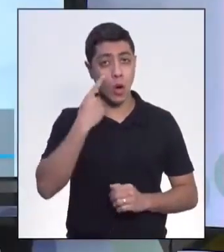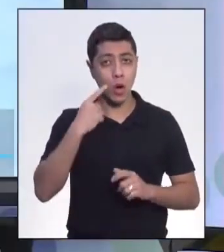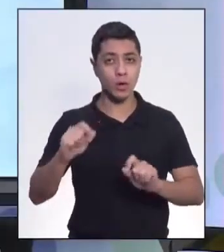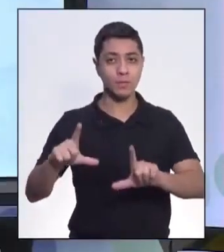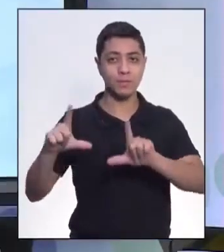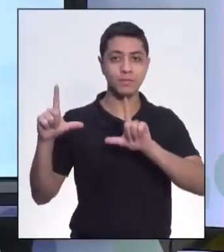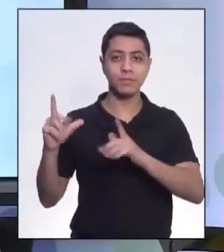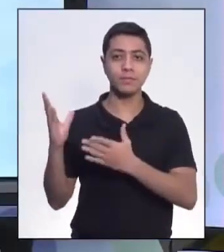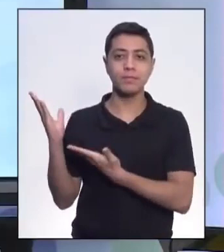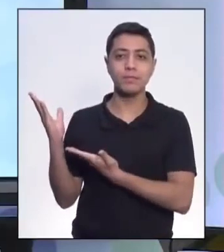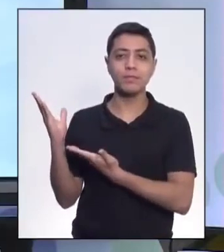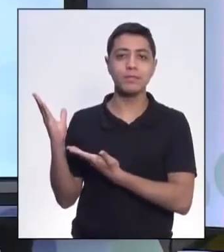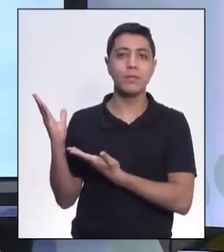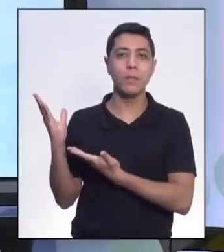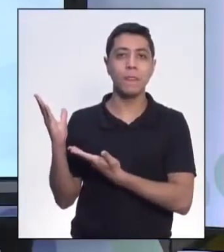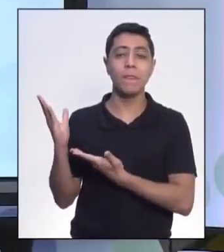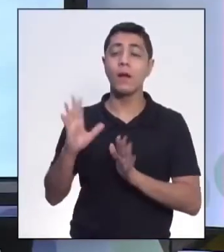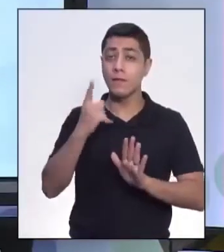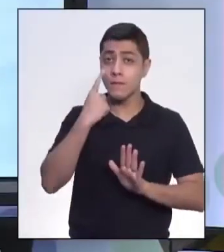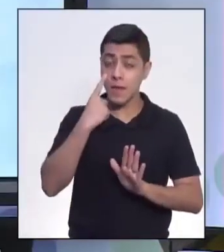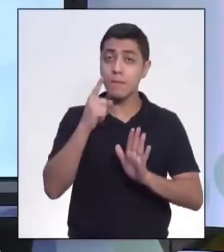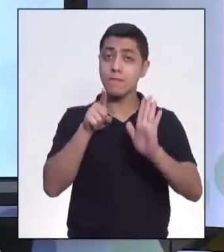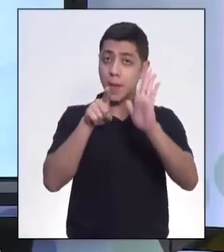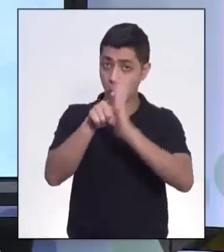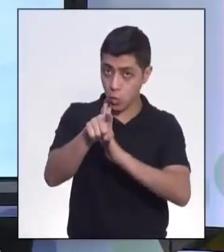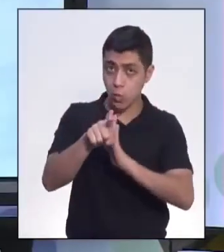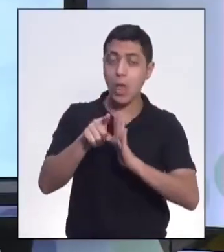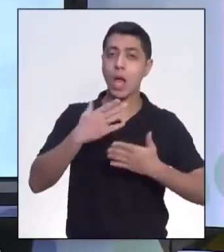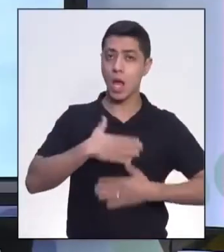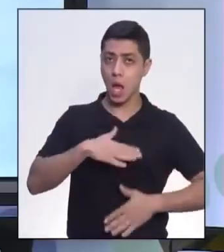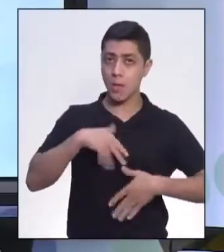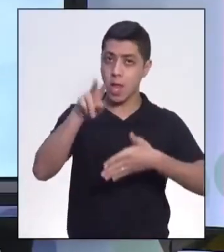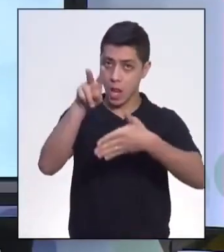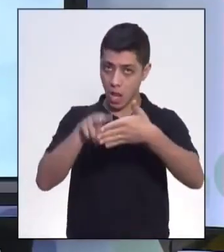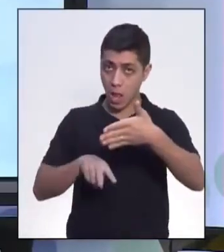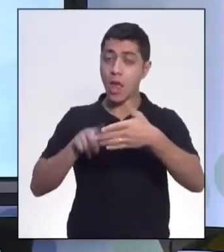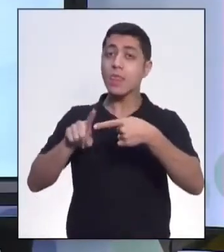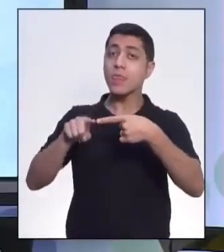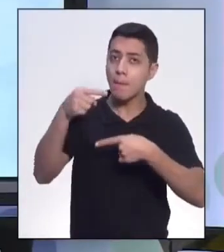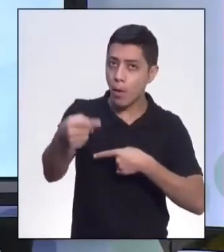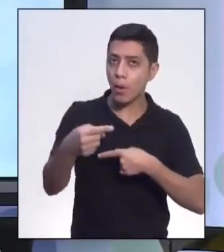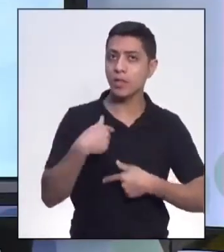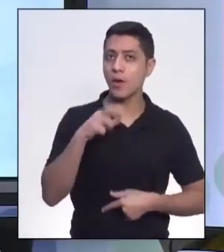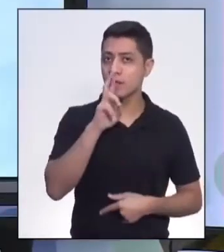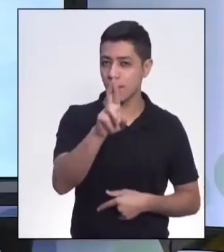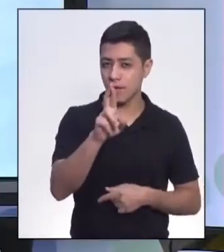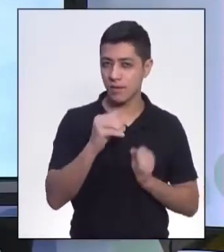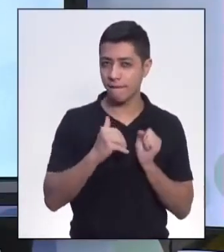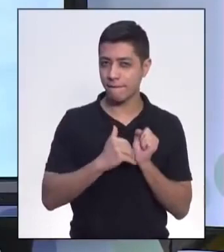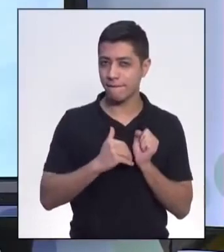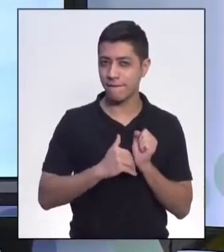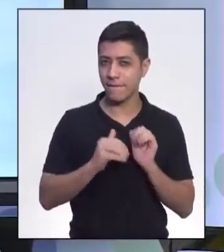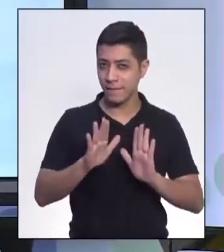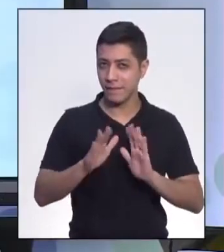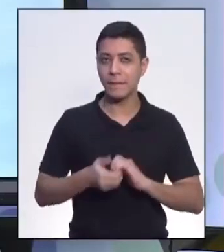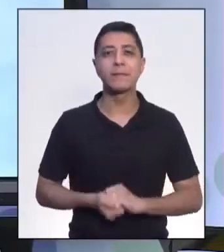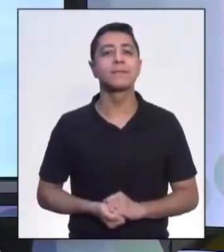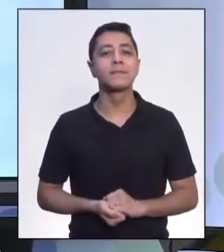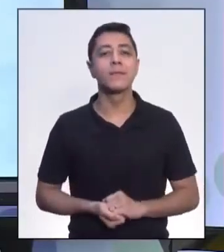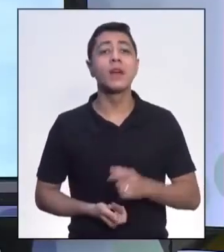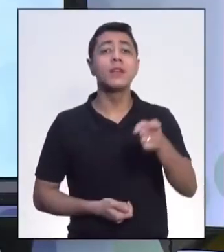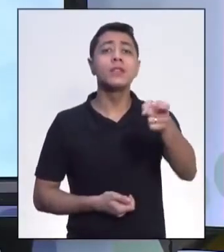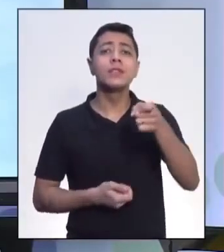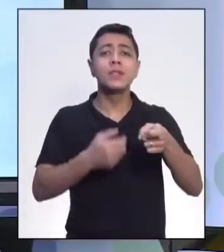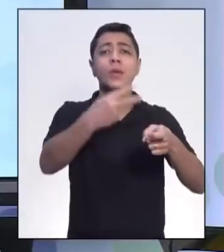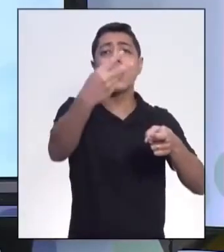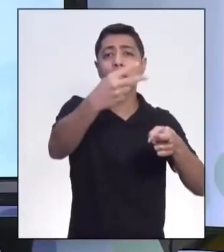vamos ver a pergunta, analisar com calma, e a gente mostra a resposta. Vamos fazer um suspense, tá bom? Então, aqui, de novo, x² menos 4 é a minha g